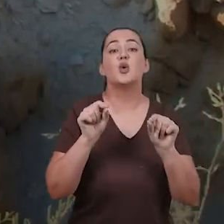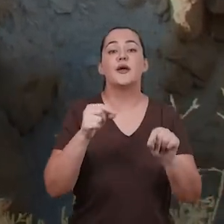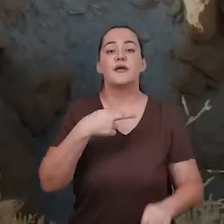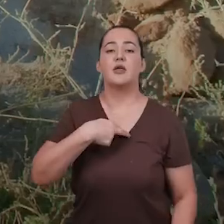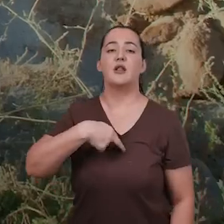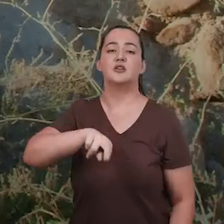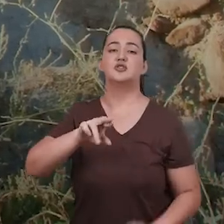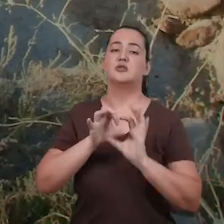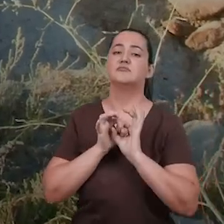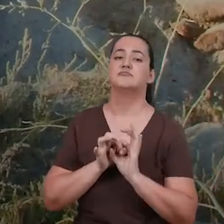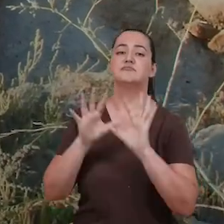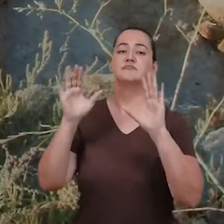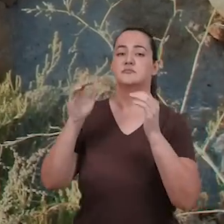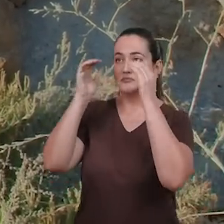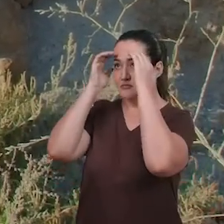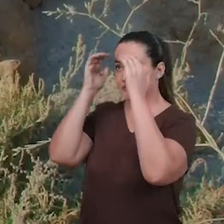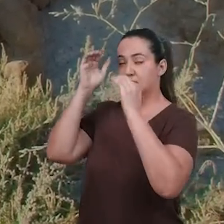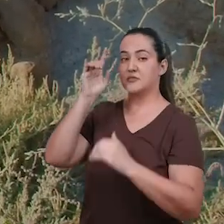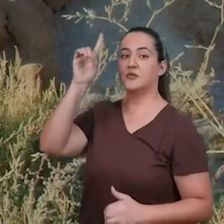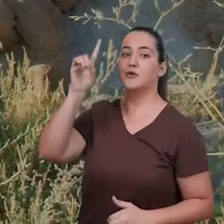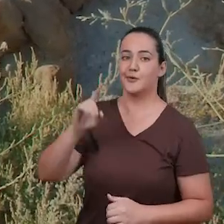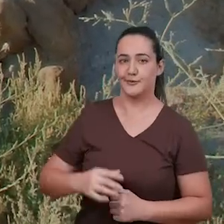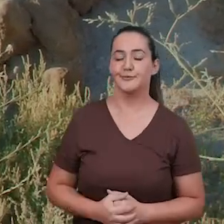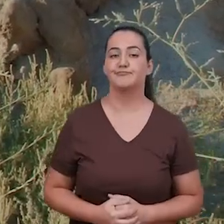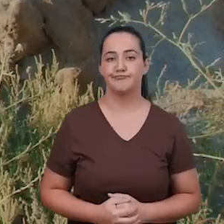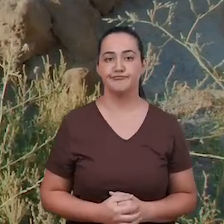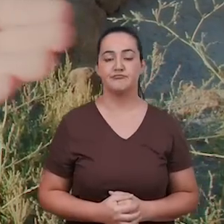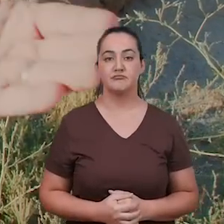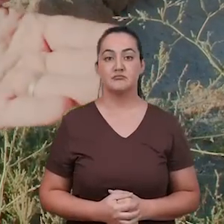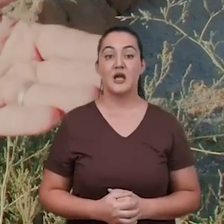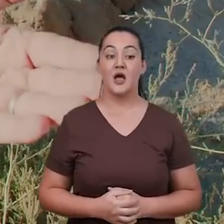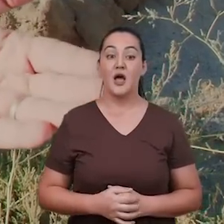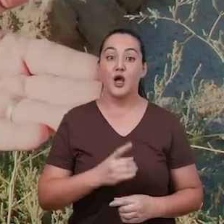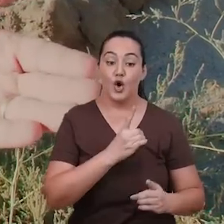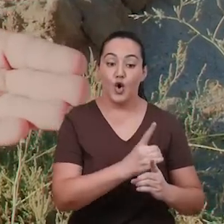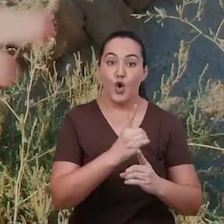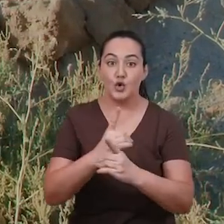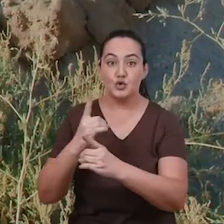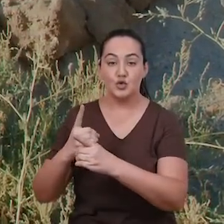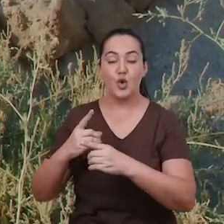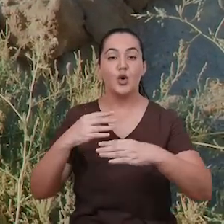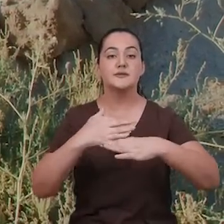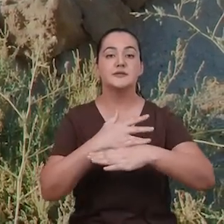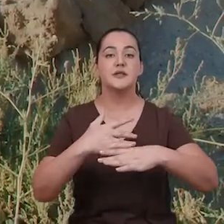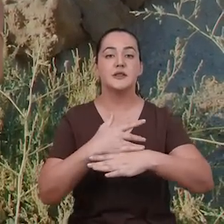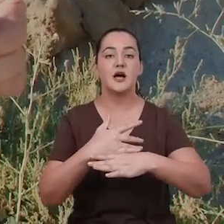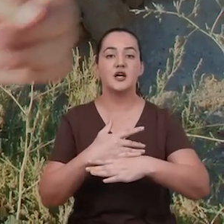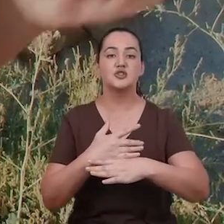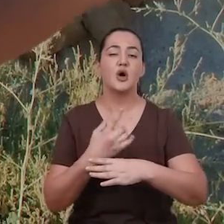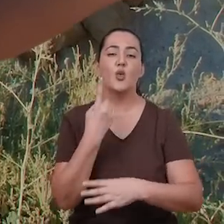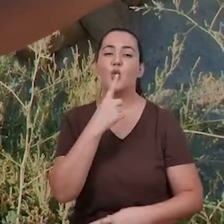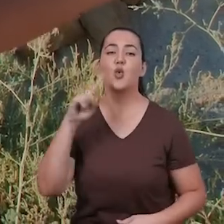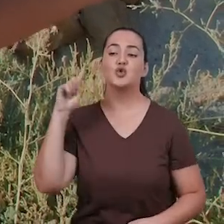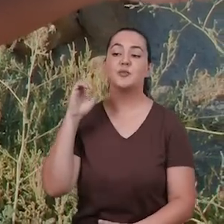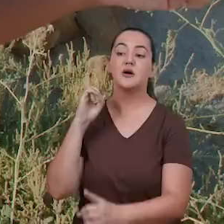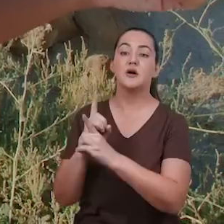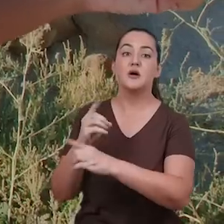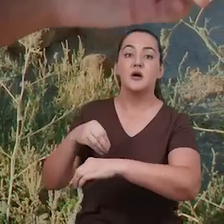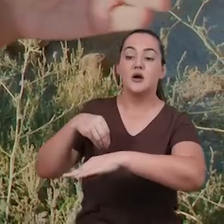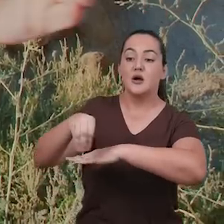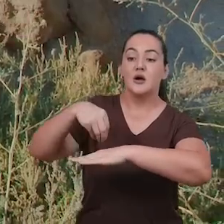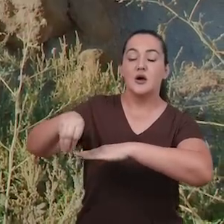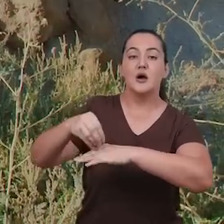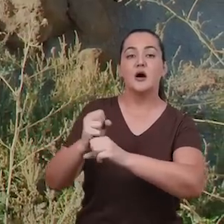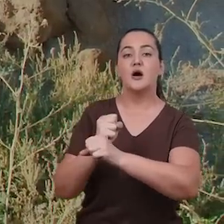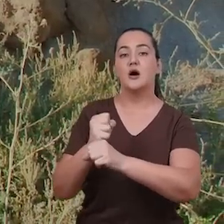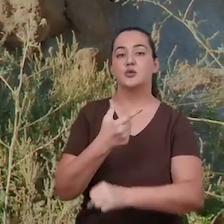uma coisa: a liberdade de culto. Dessas cidades que foram mapeadas, a última foi descoberta agora em 2020